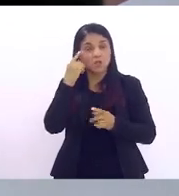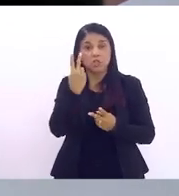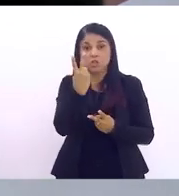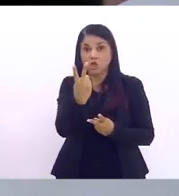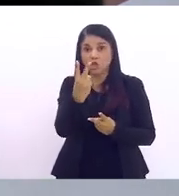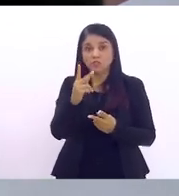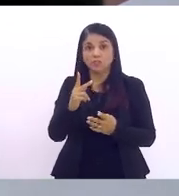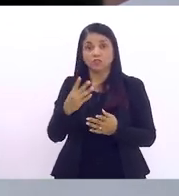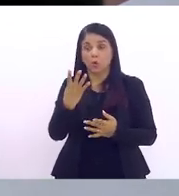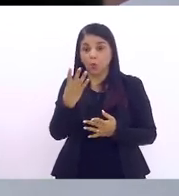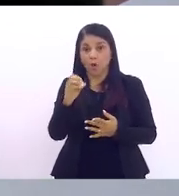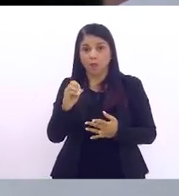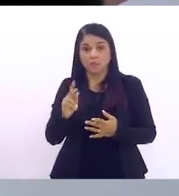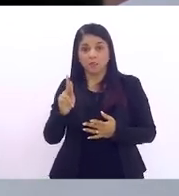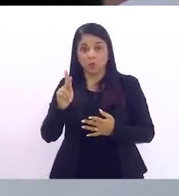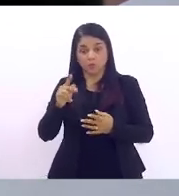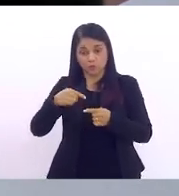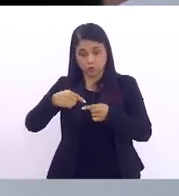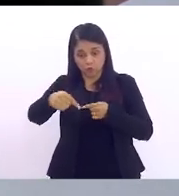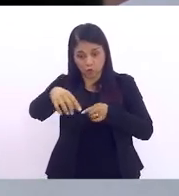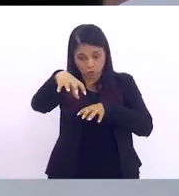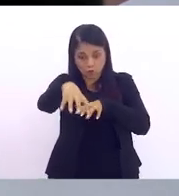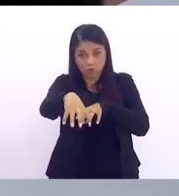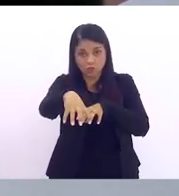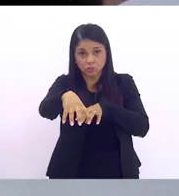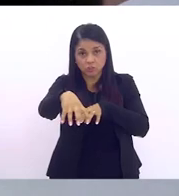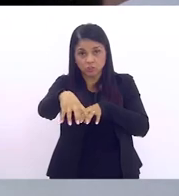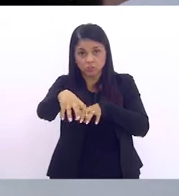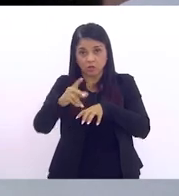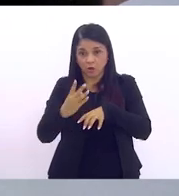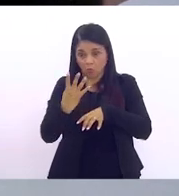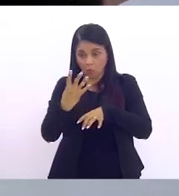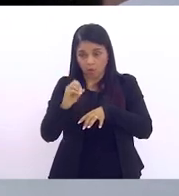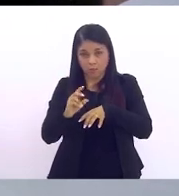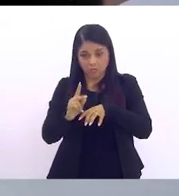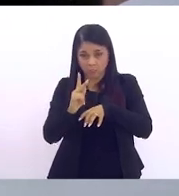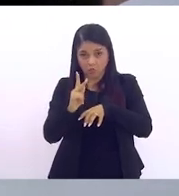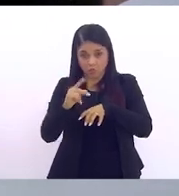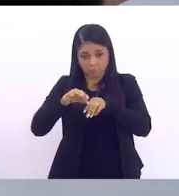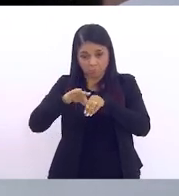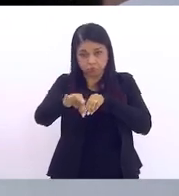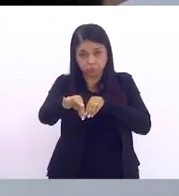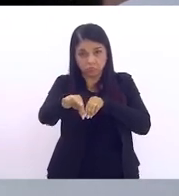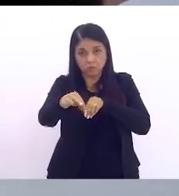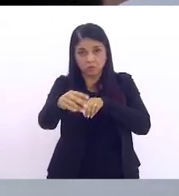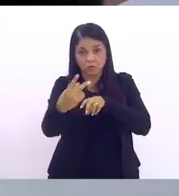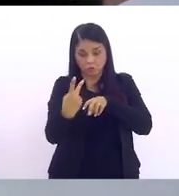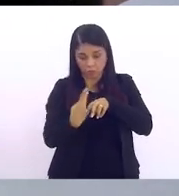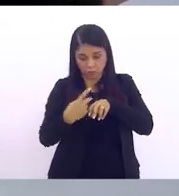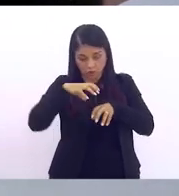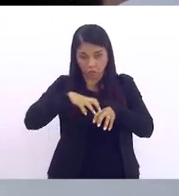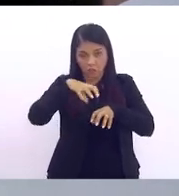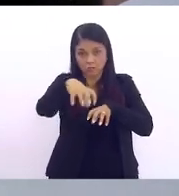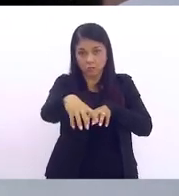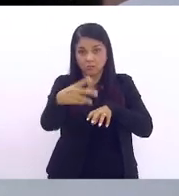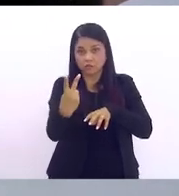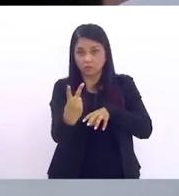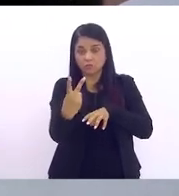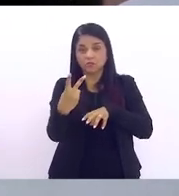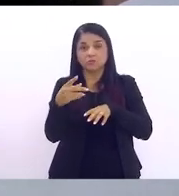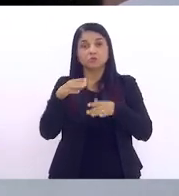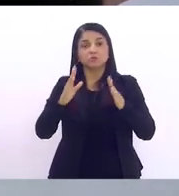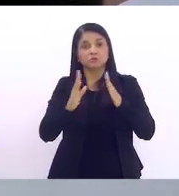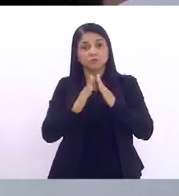pórticos de cobrança e eu digo a vocês o cidadão de itacurubitiba o o mangaratibense de itacurubitiba